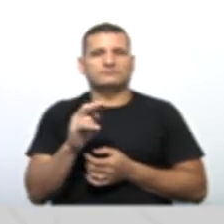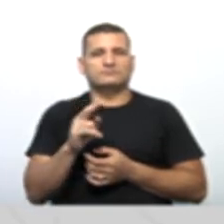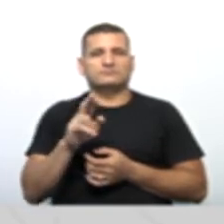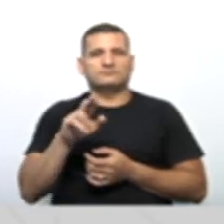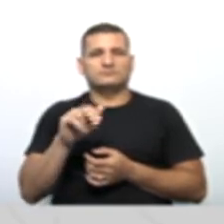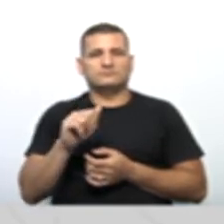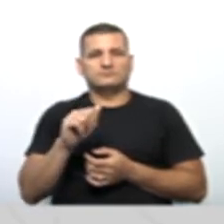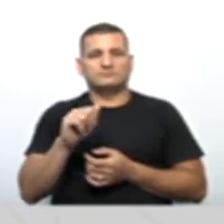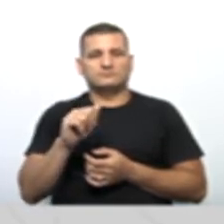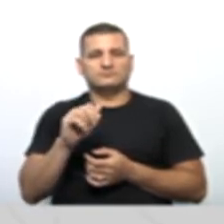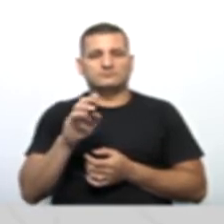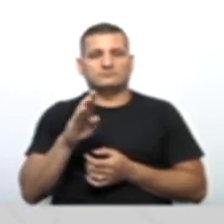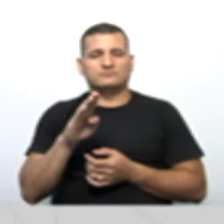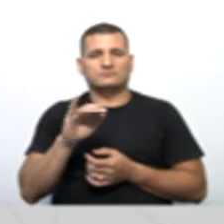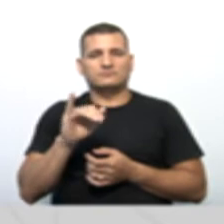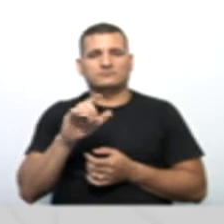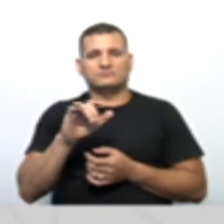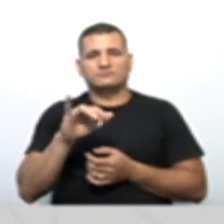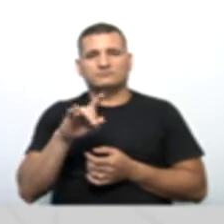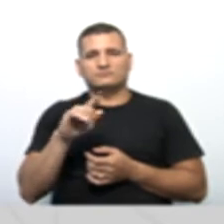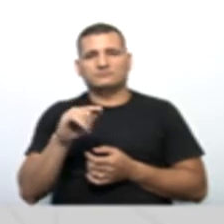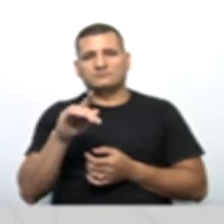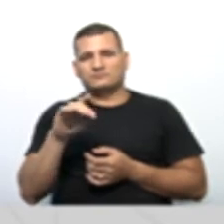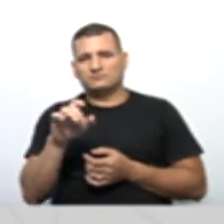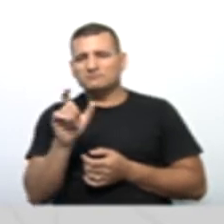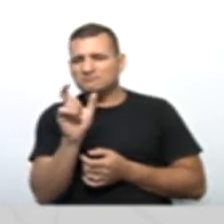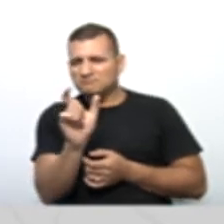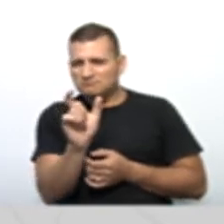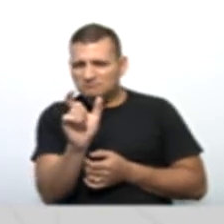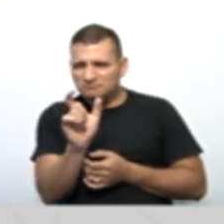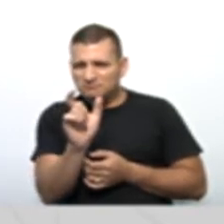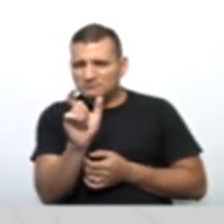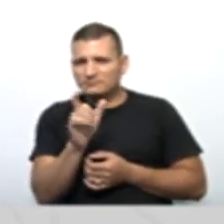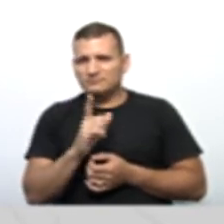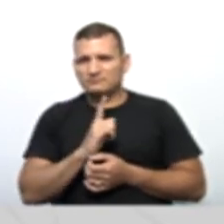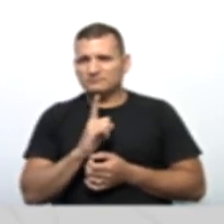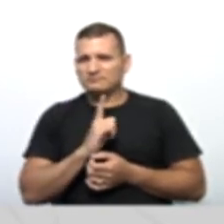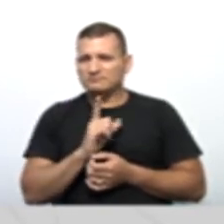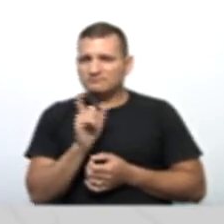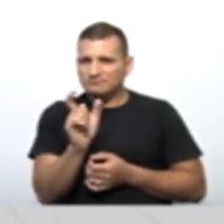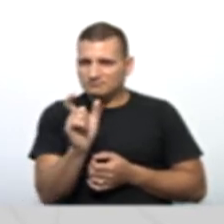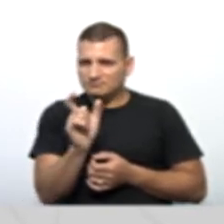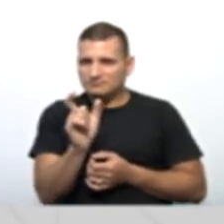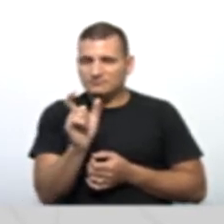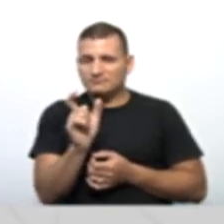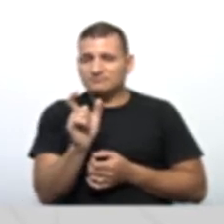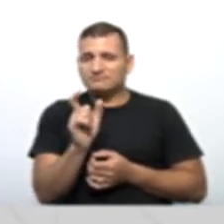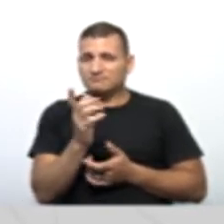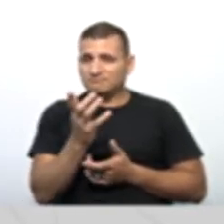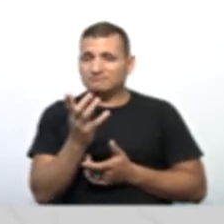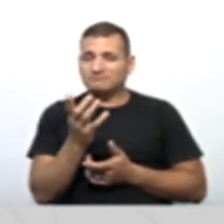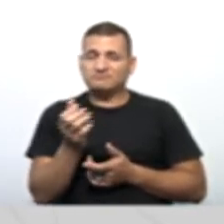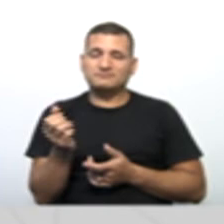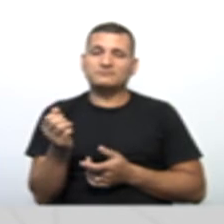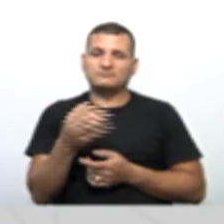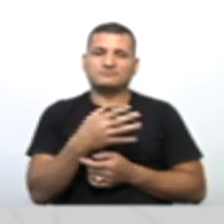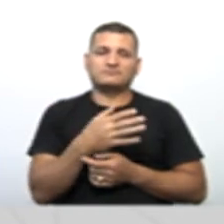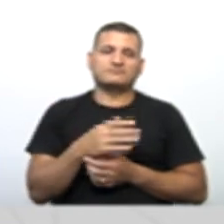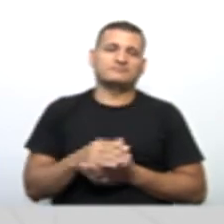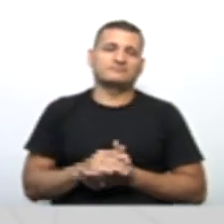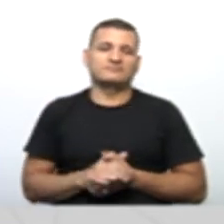leitor habilidade de leitura perigosas existe essa palavra pois é a palavra nova né pra gente no website existe e